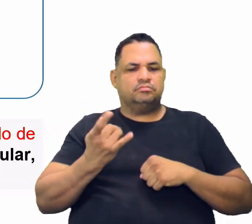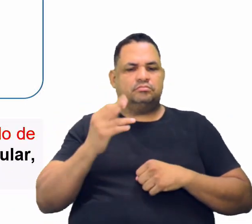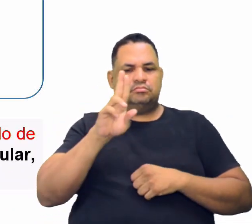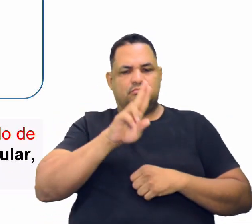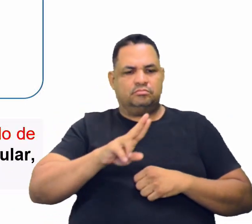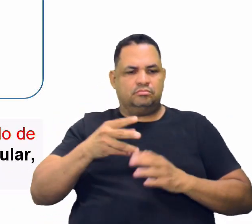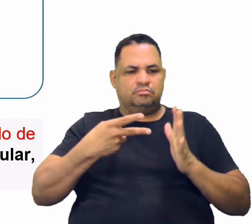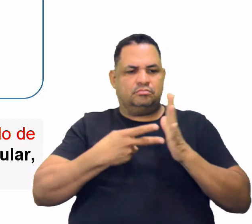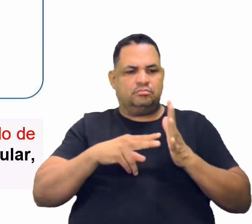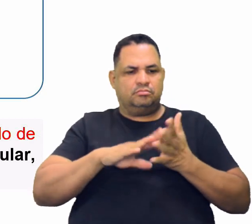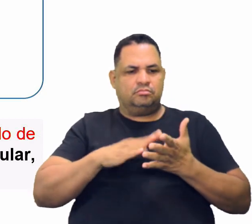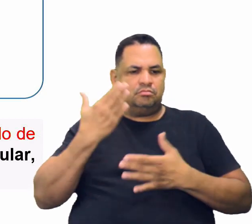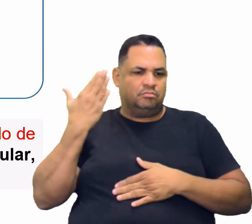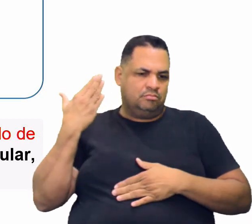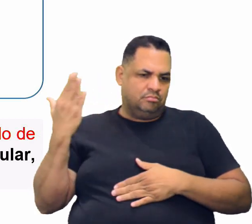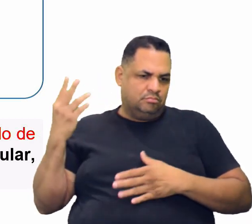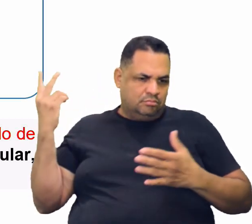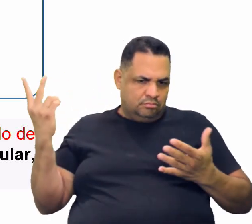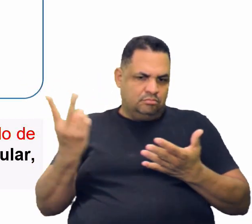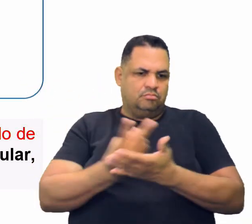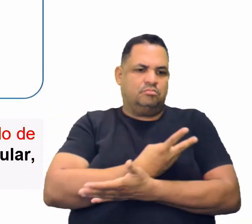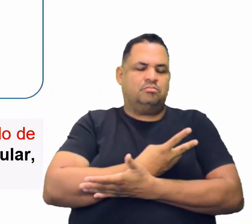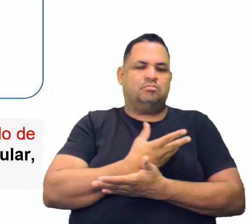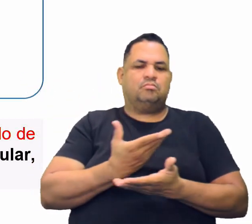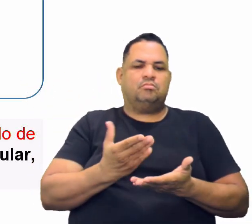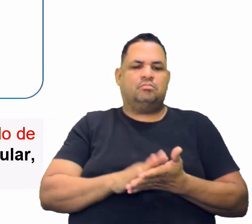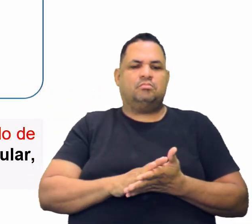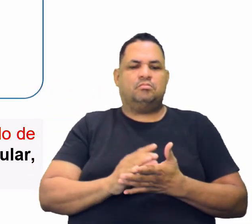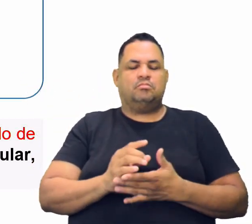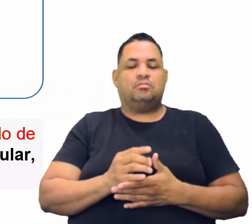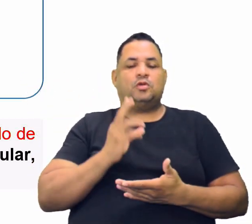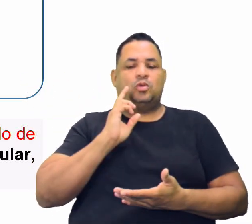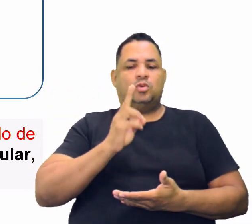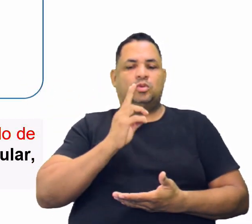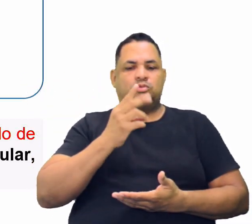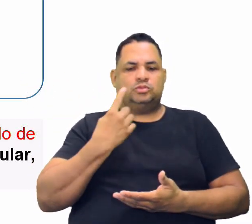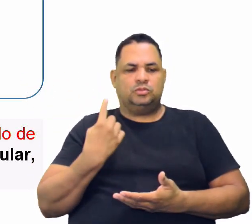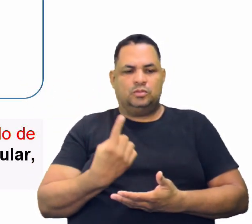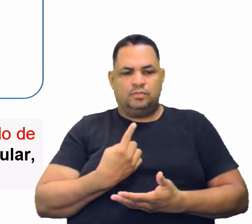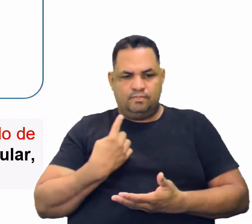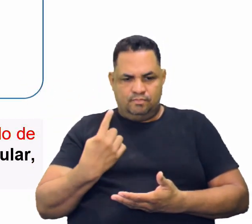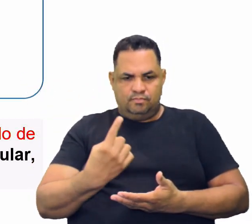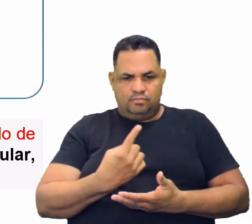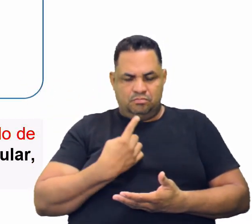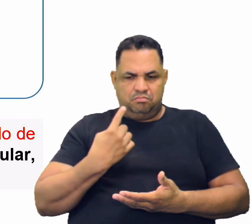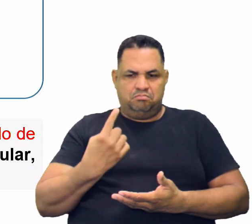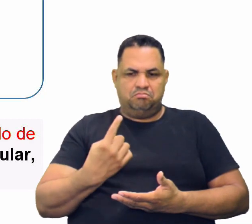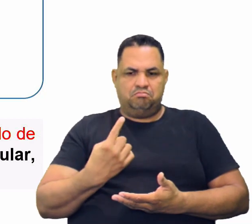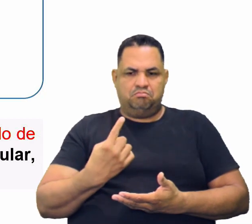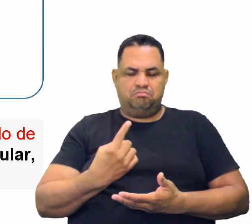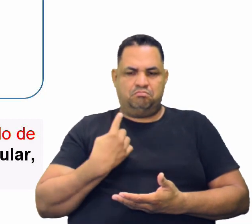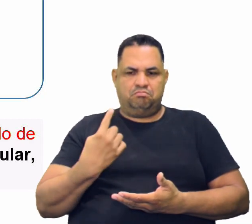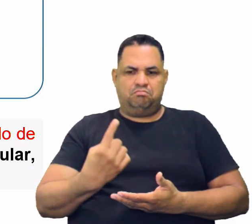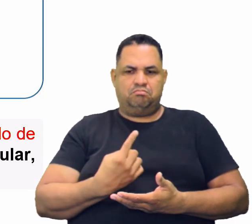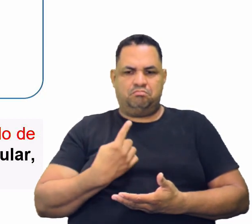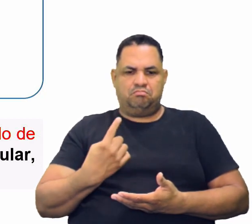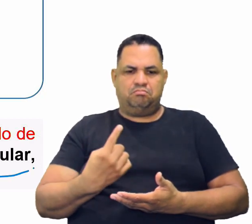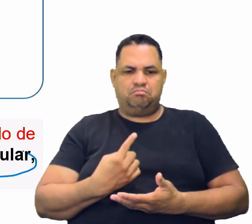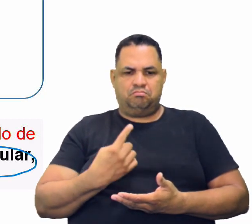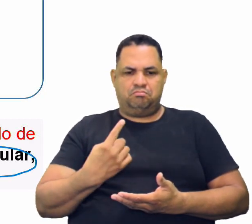empregado no sentido de existir, de ocorrer, acontecer, fica, o quê?